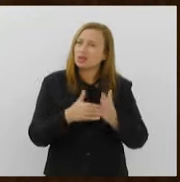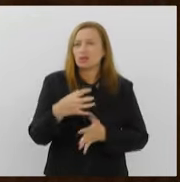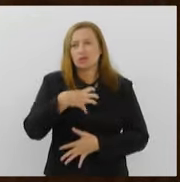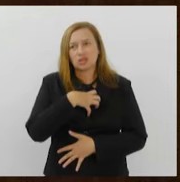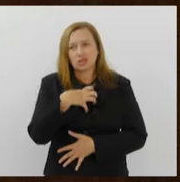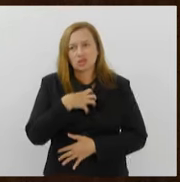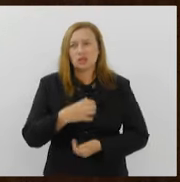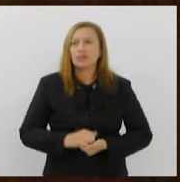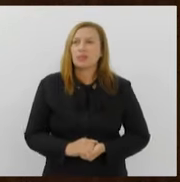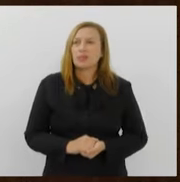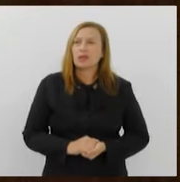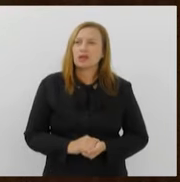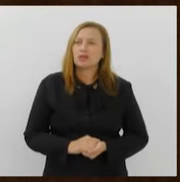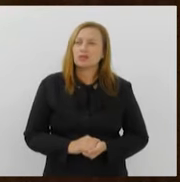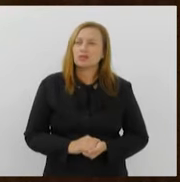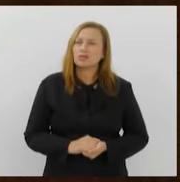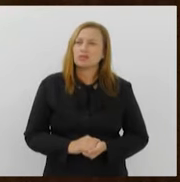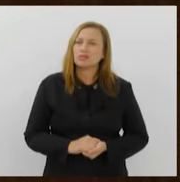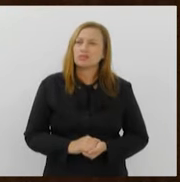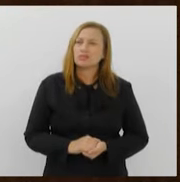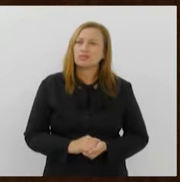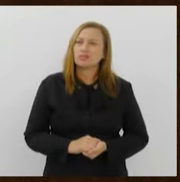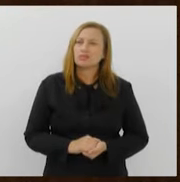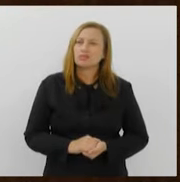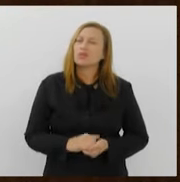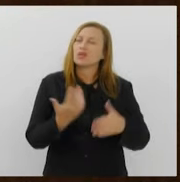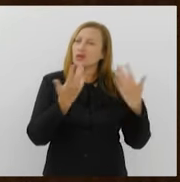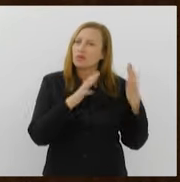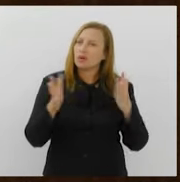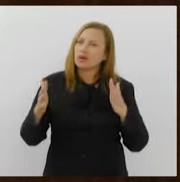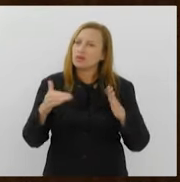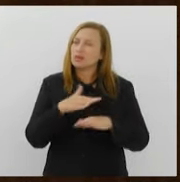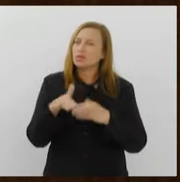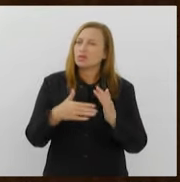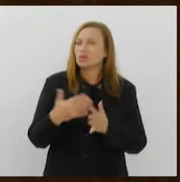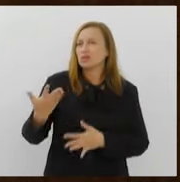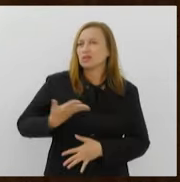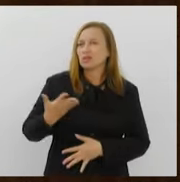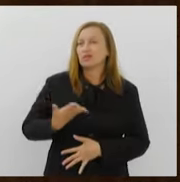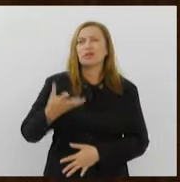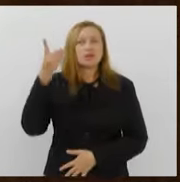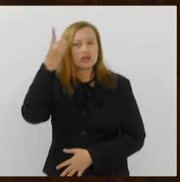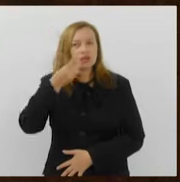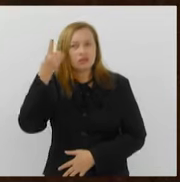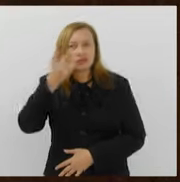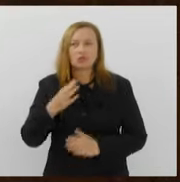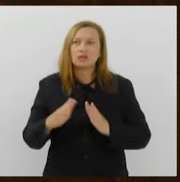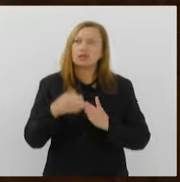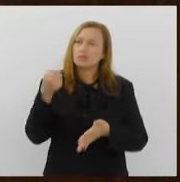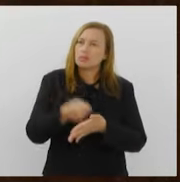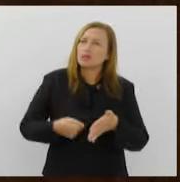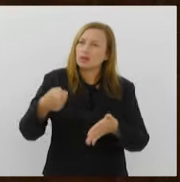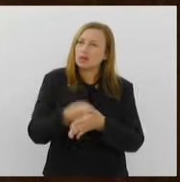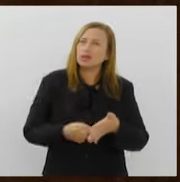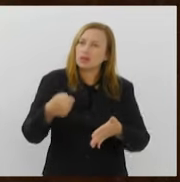E uno força e parabenizo todos os companheiros deputados dessa casa pela luta